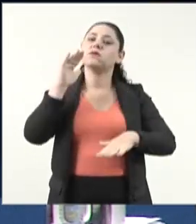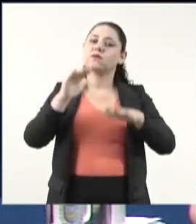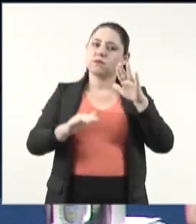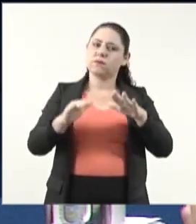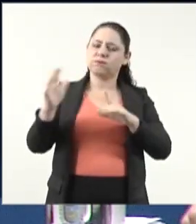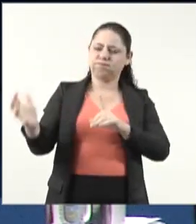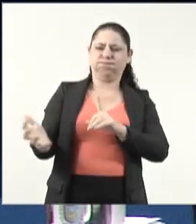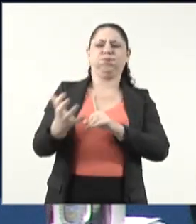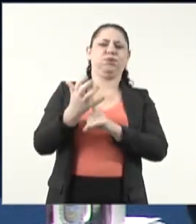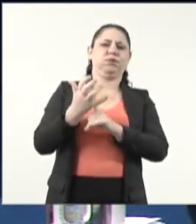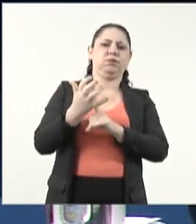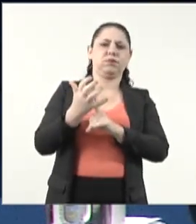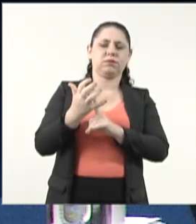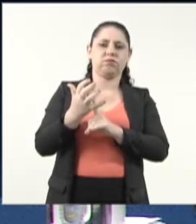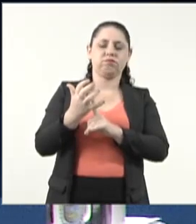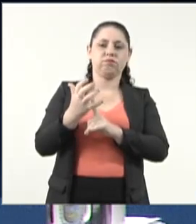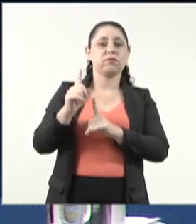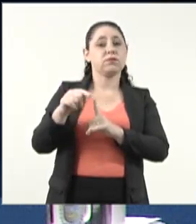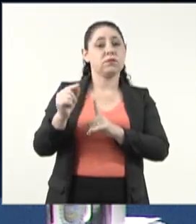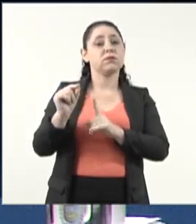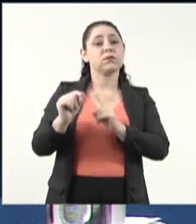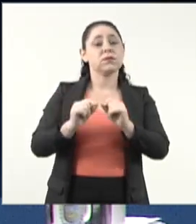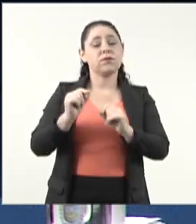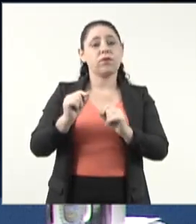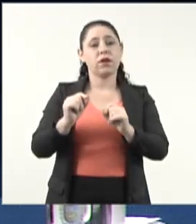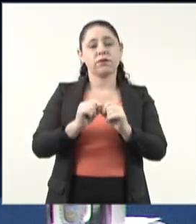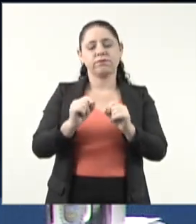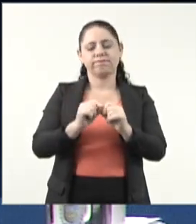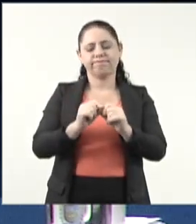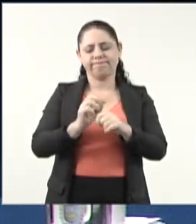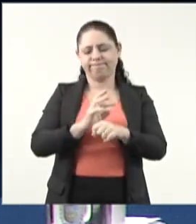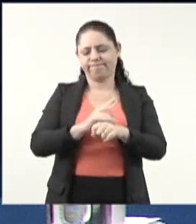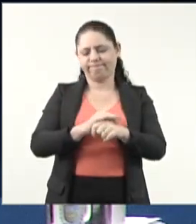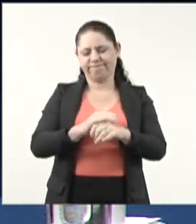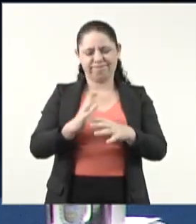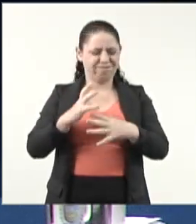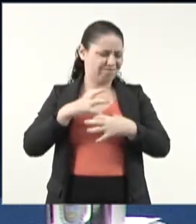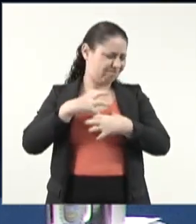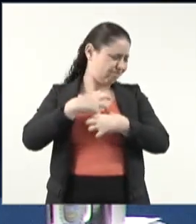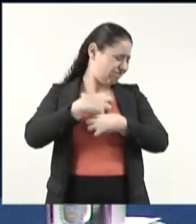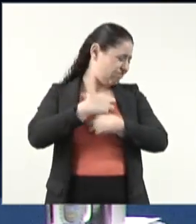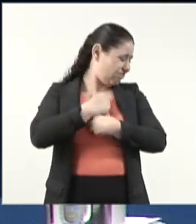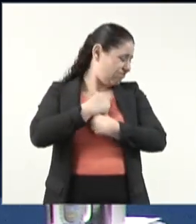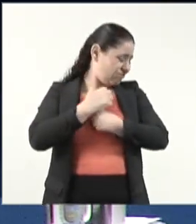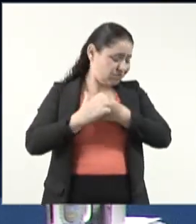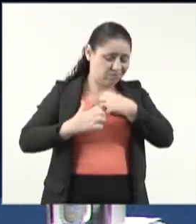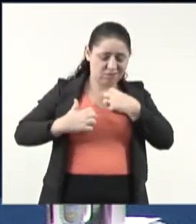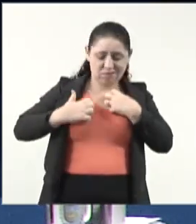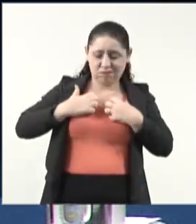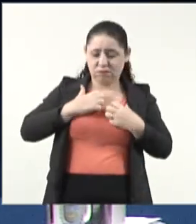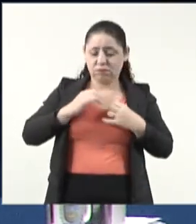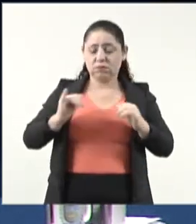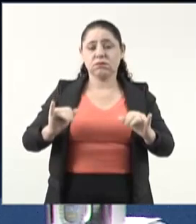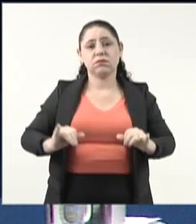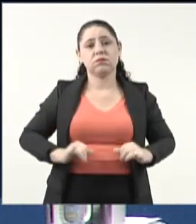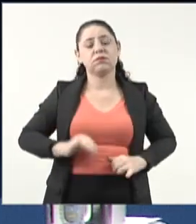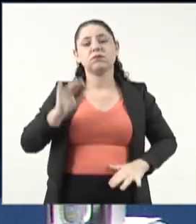nos agride de forma que realmente nos adoece, nos entristece e que com certeza muitas